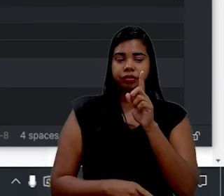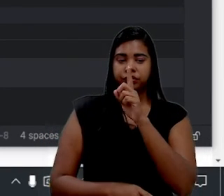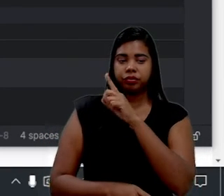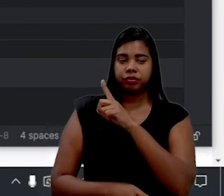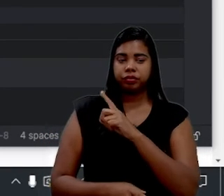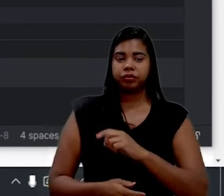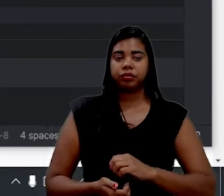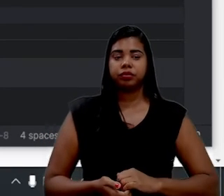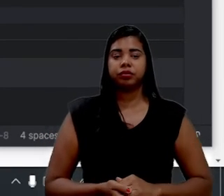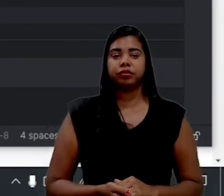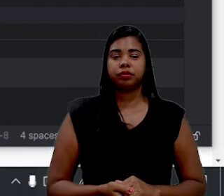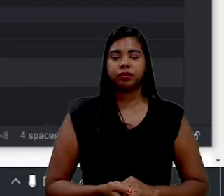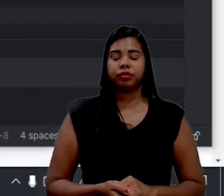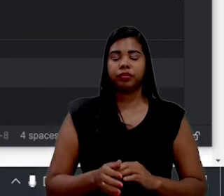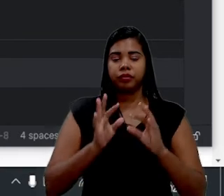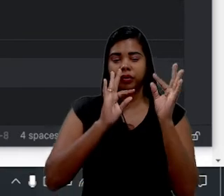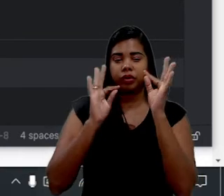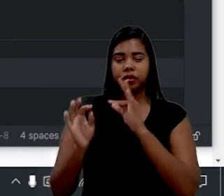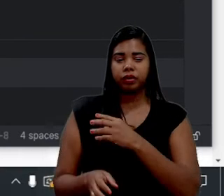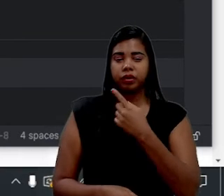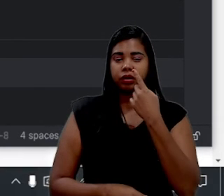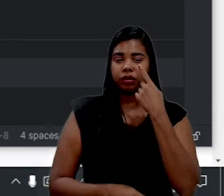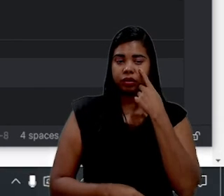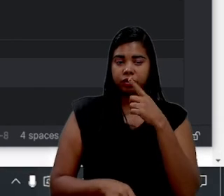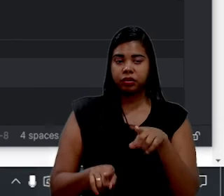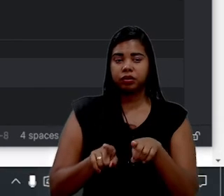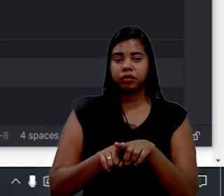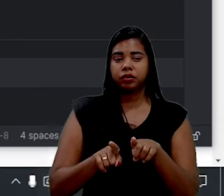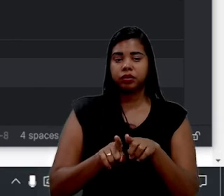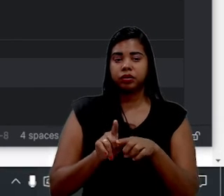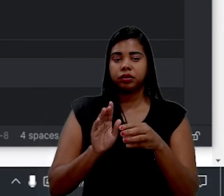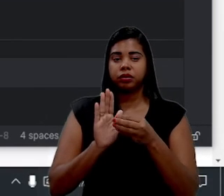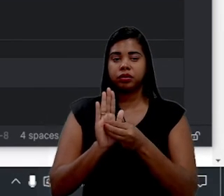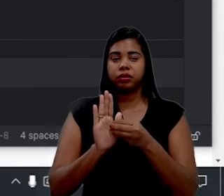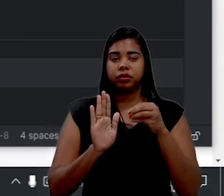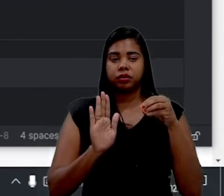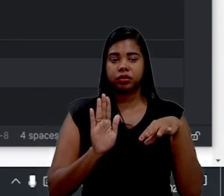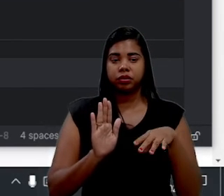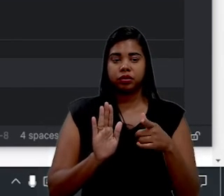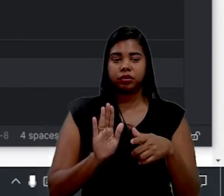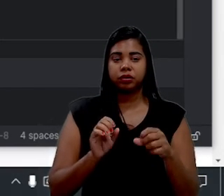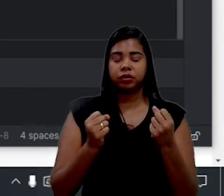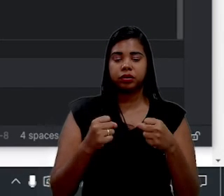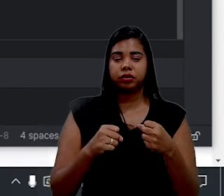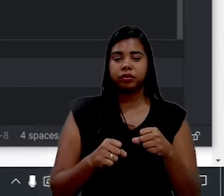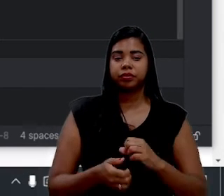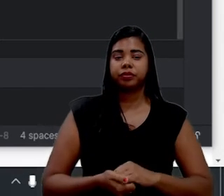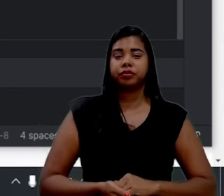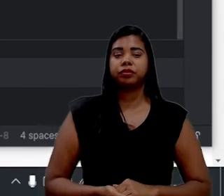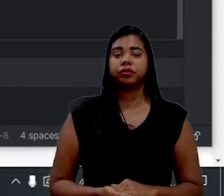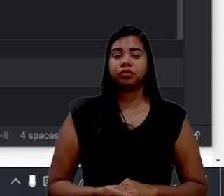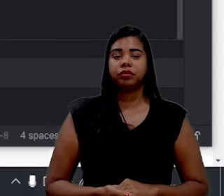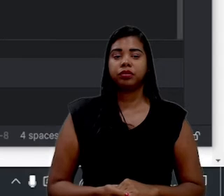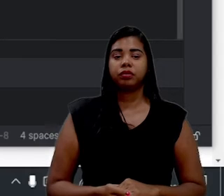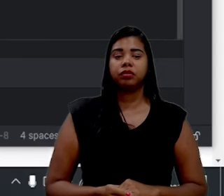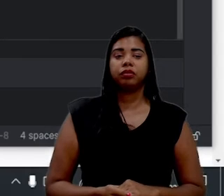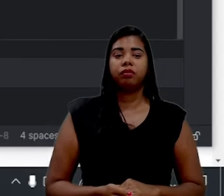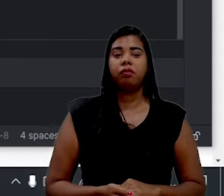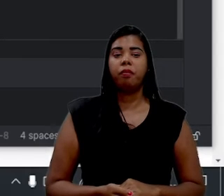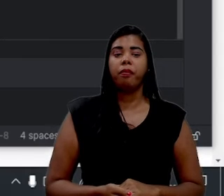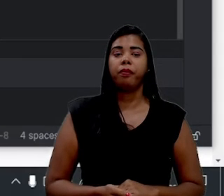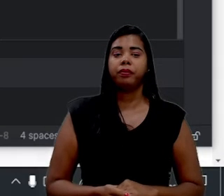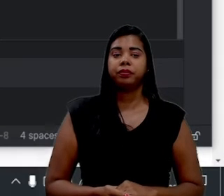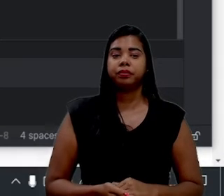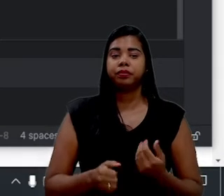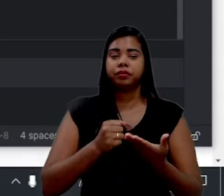e já ganha tempo, tá? Então a gente vai excluir o que a gente não precisa, né? Pelo menos o